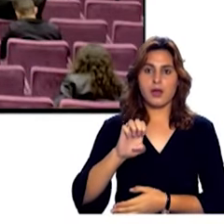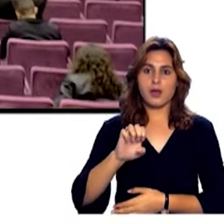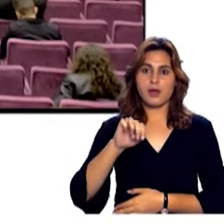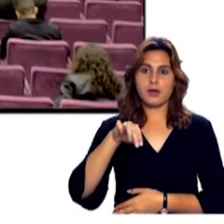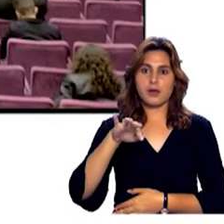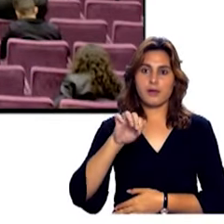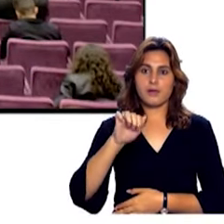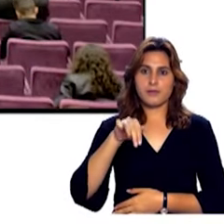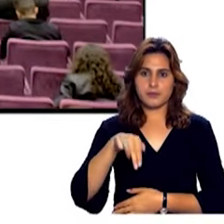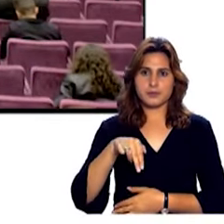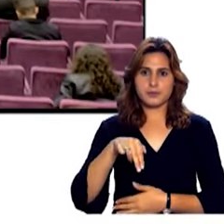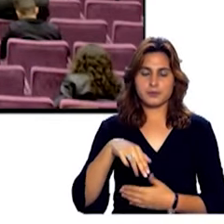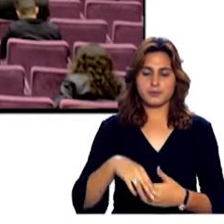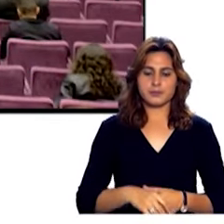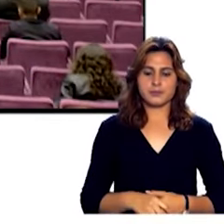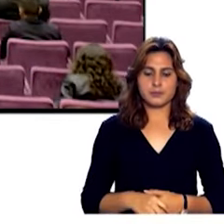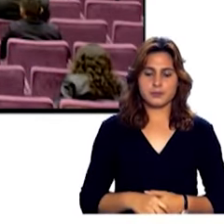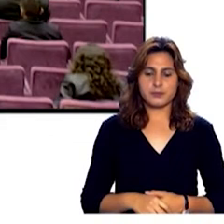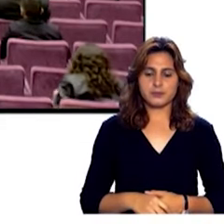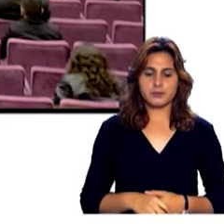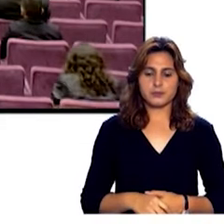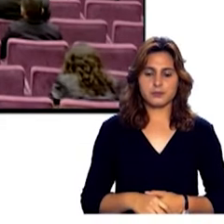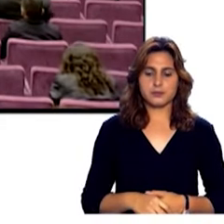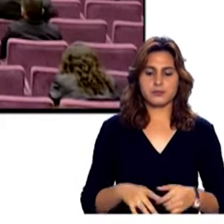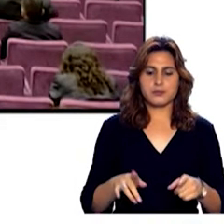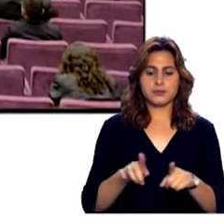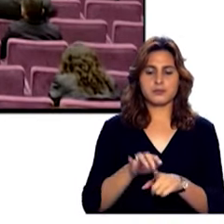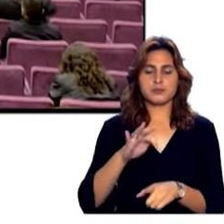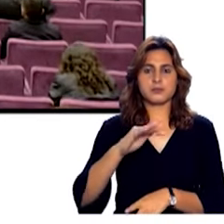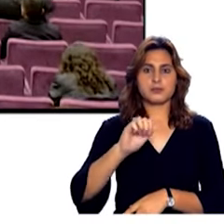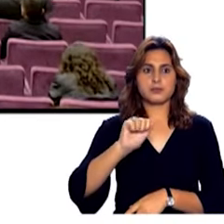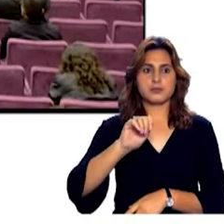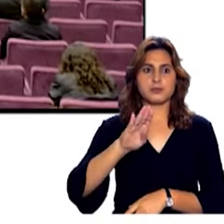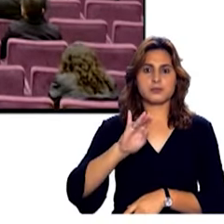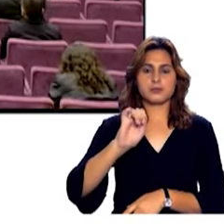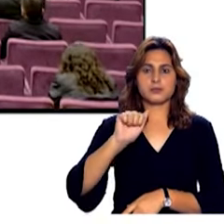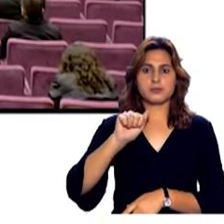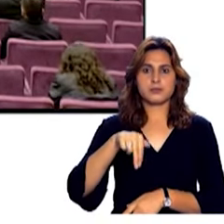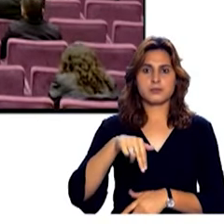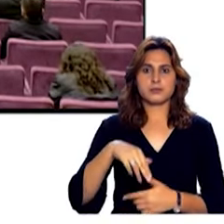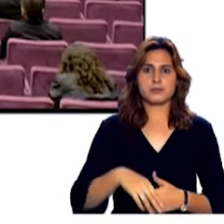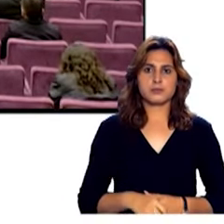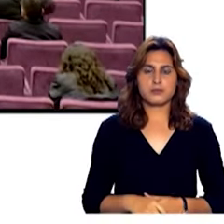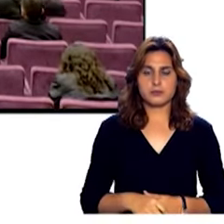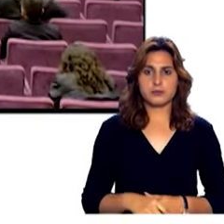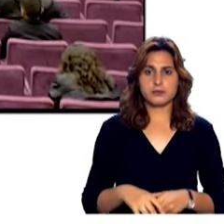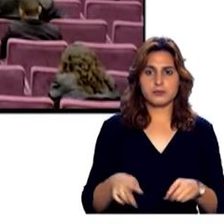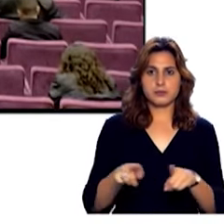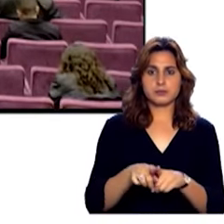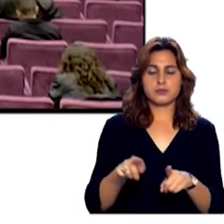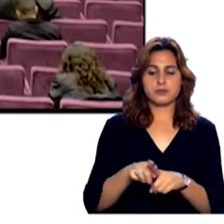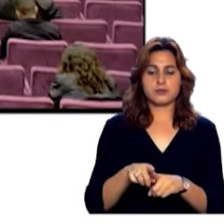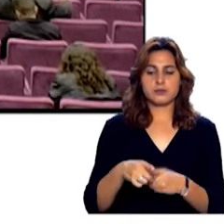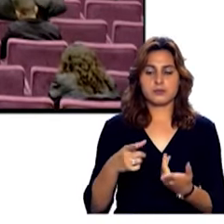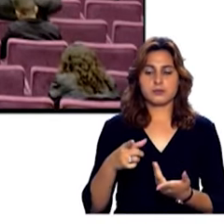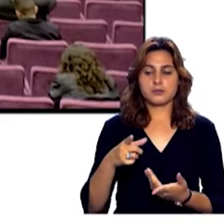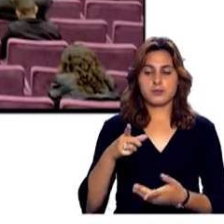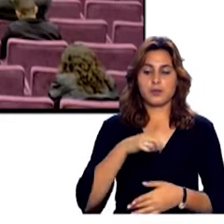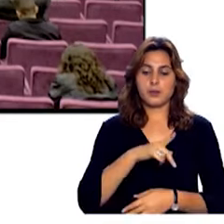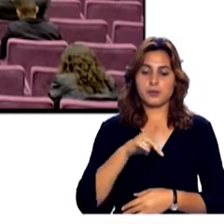científico evento Dr Fabiano tesol e na qualidade de palestrantes a professora